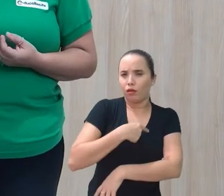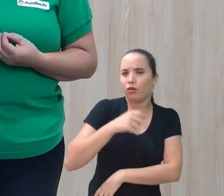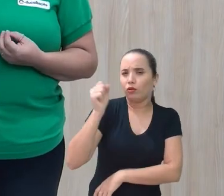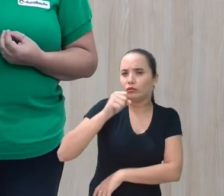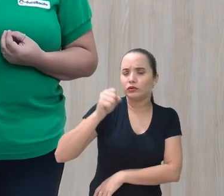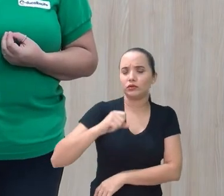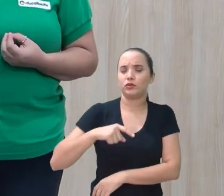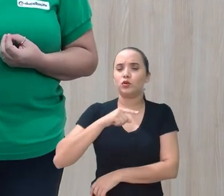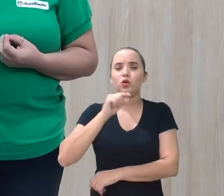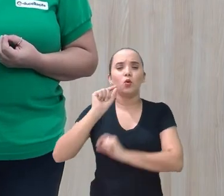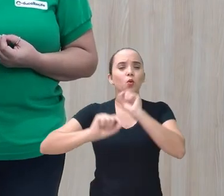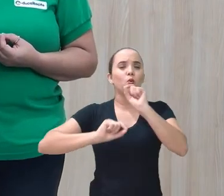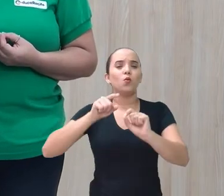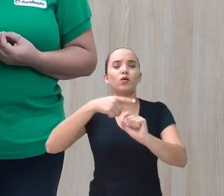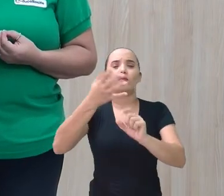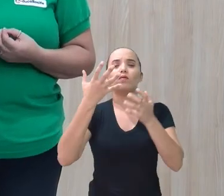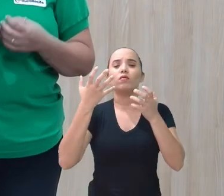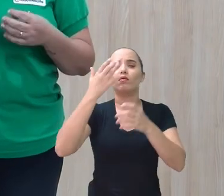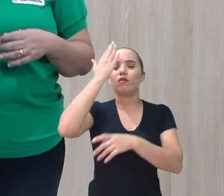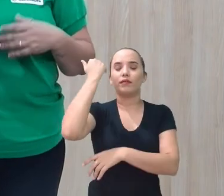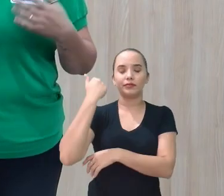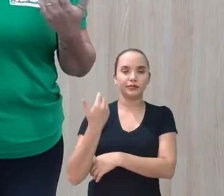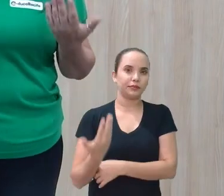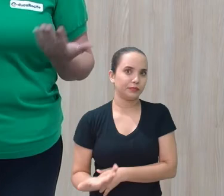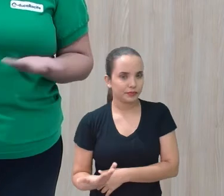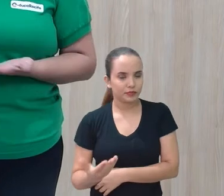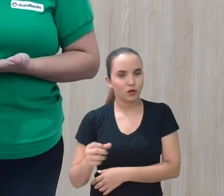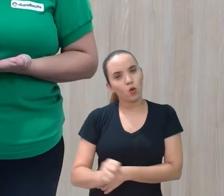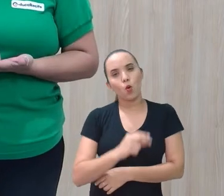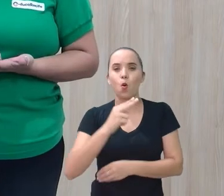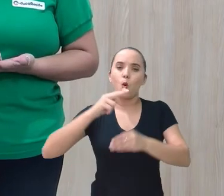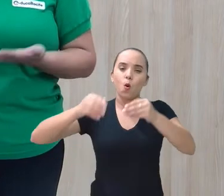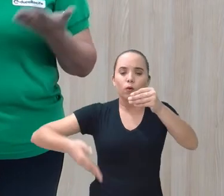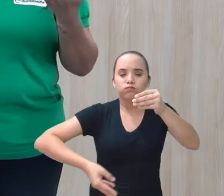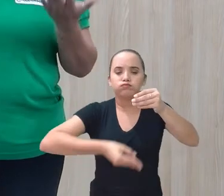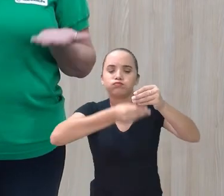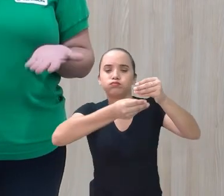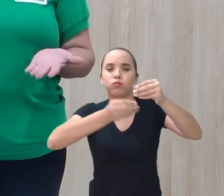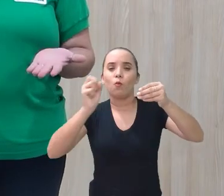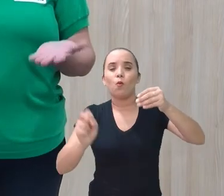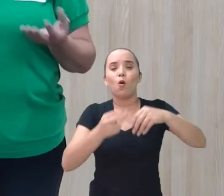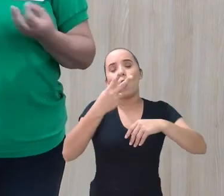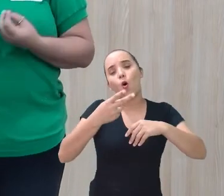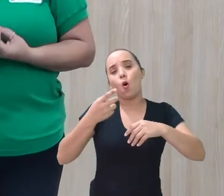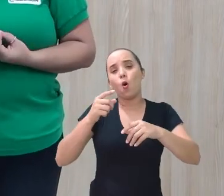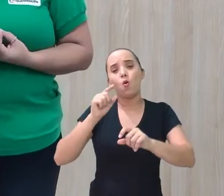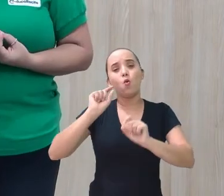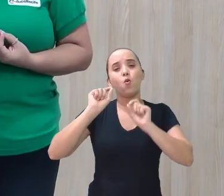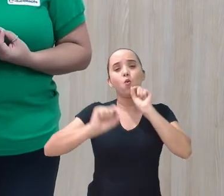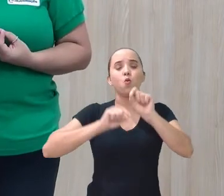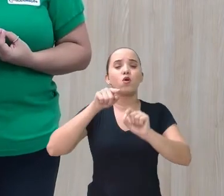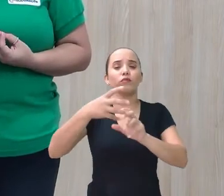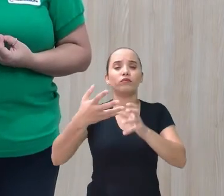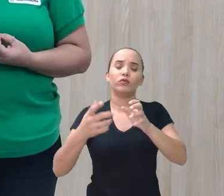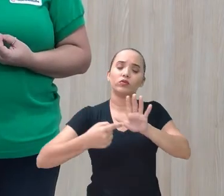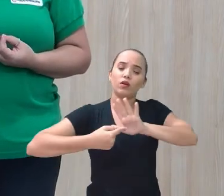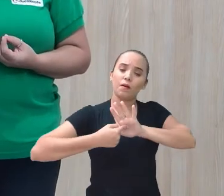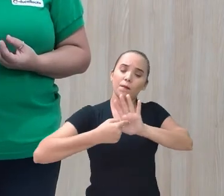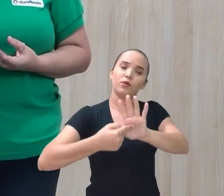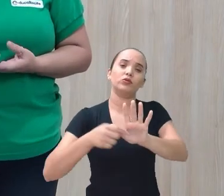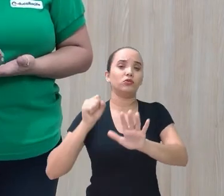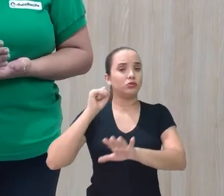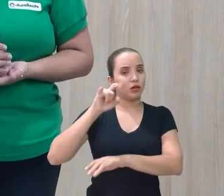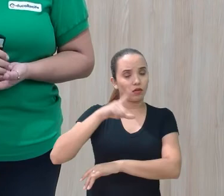que você gostaria de saber, o que você gostaria de acrescentar ou o que você gostaria de vir mostrar aqui. Você que tem